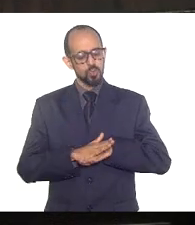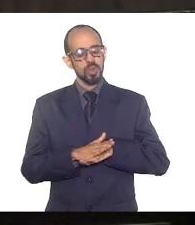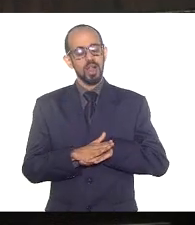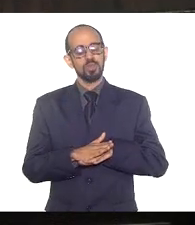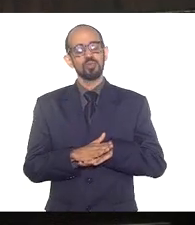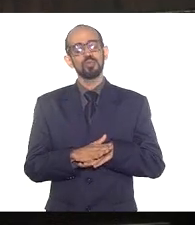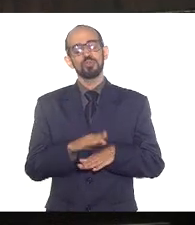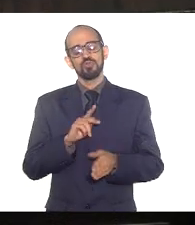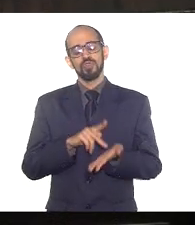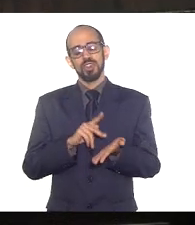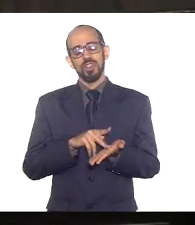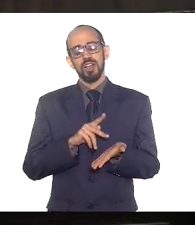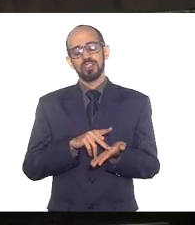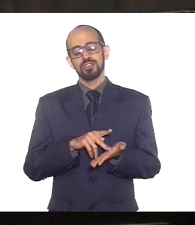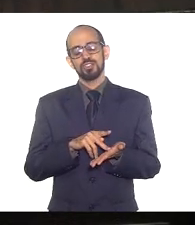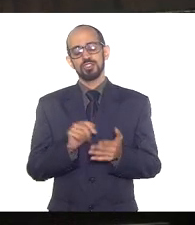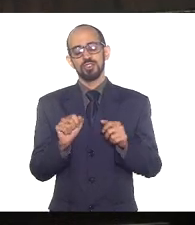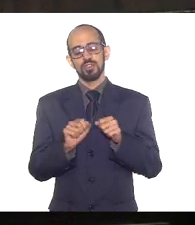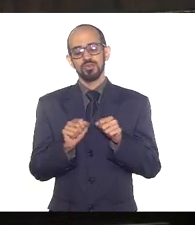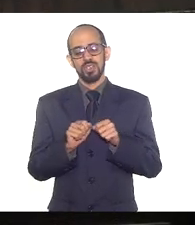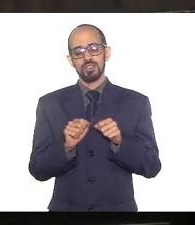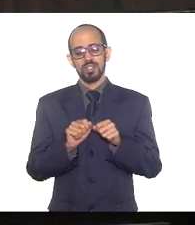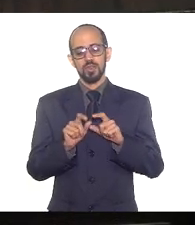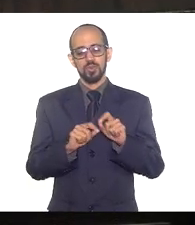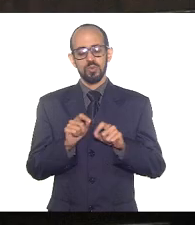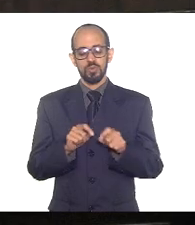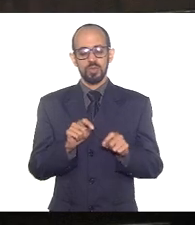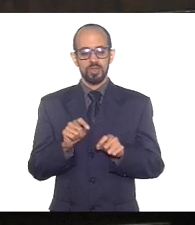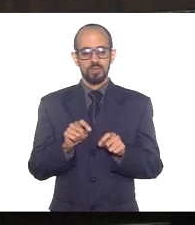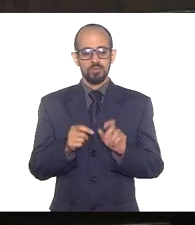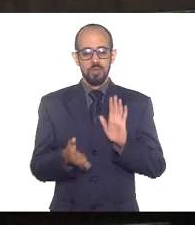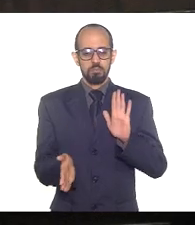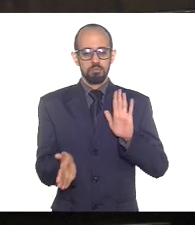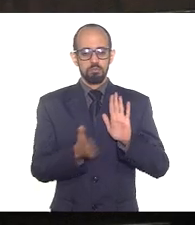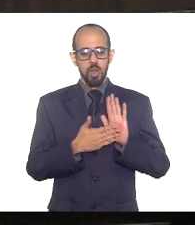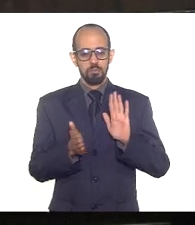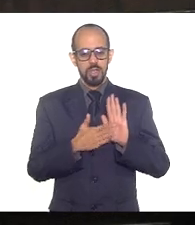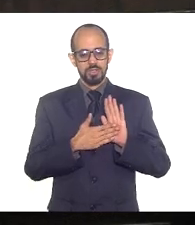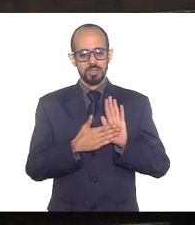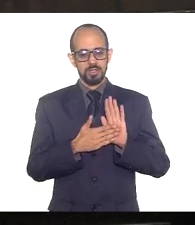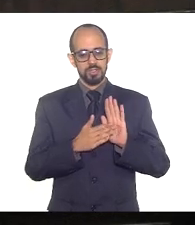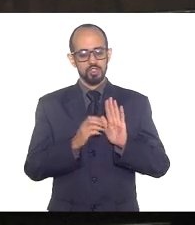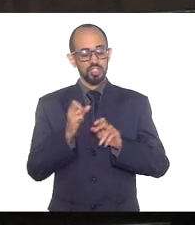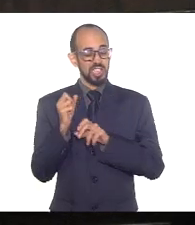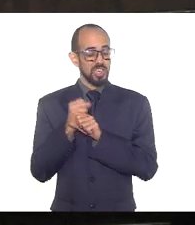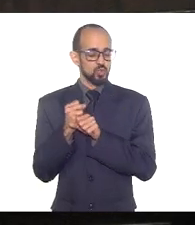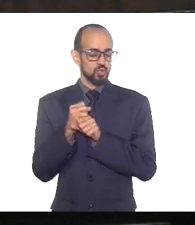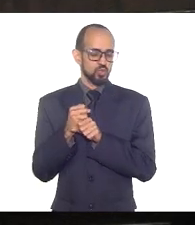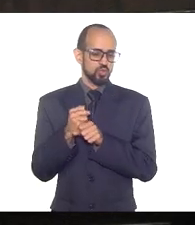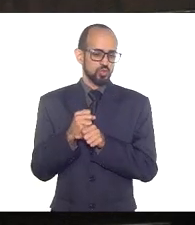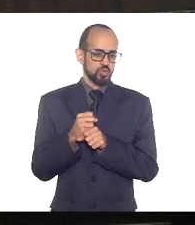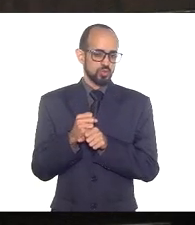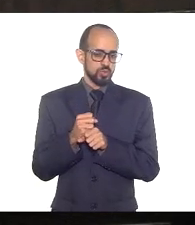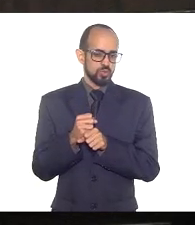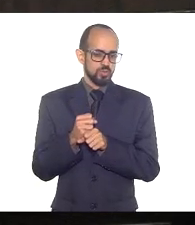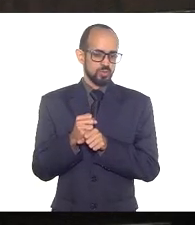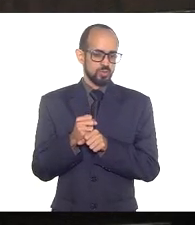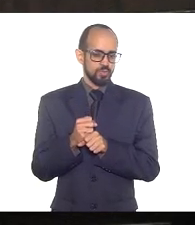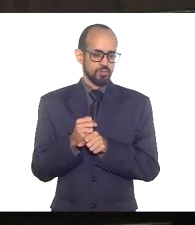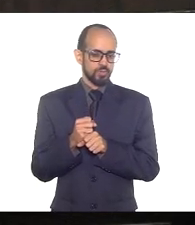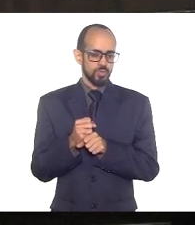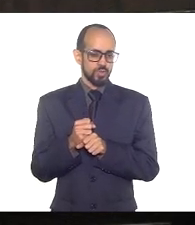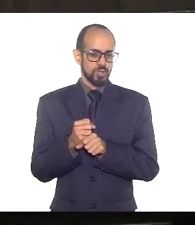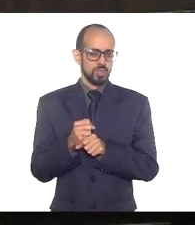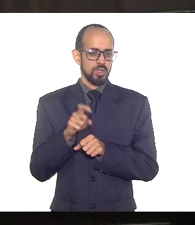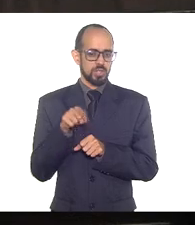uma uma uma promessa de anos que a valorização